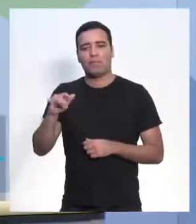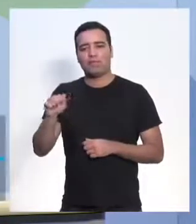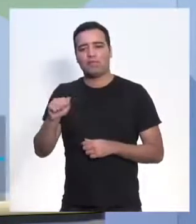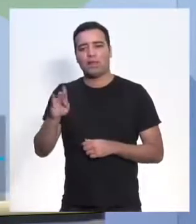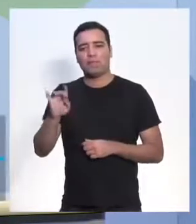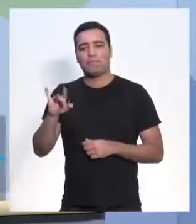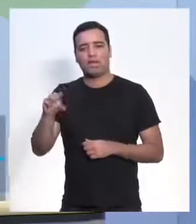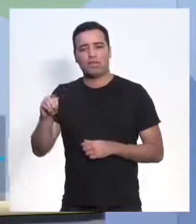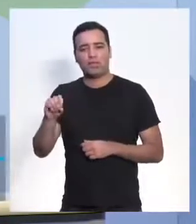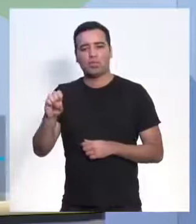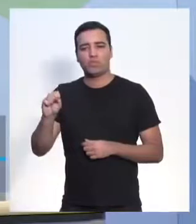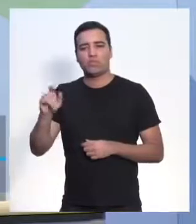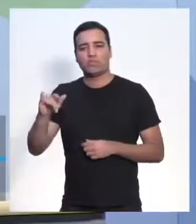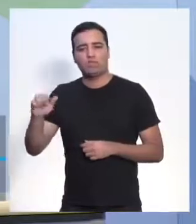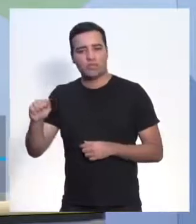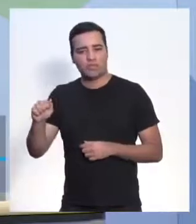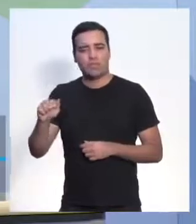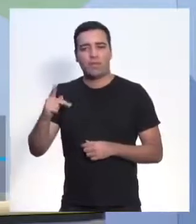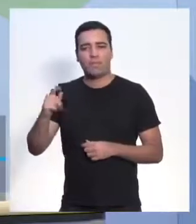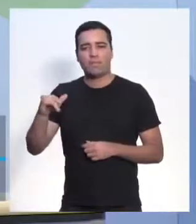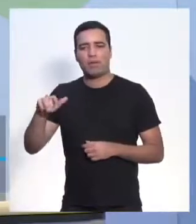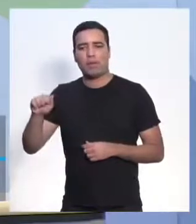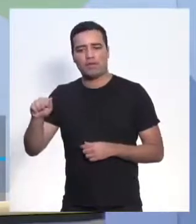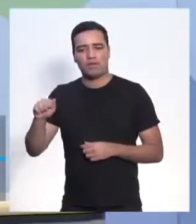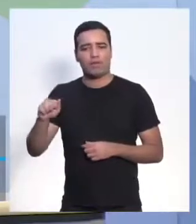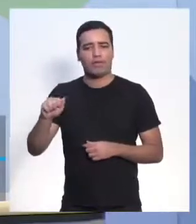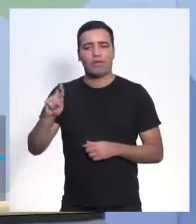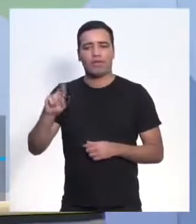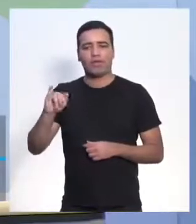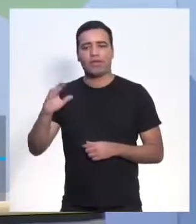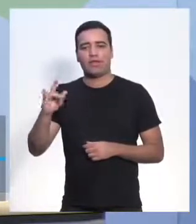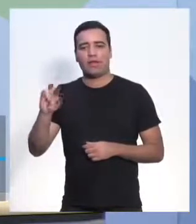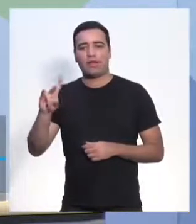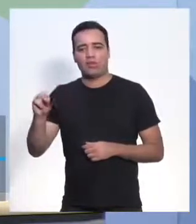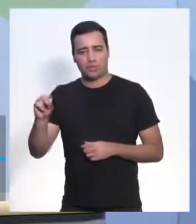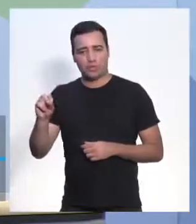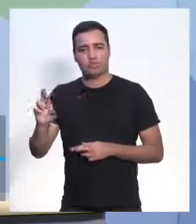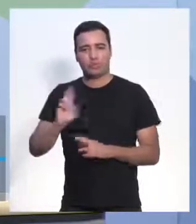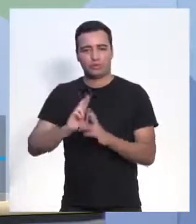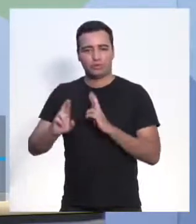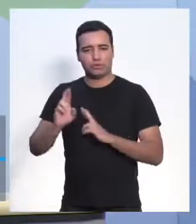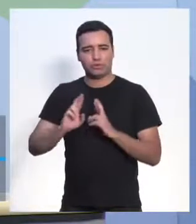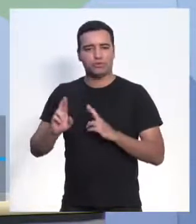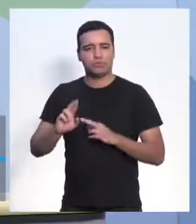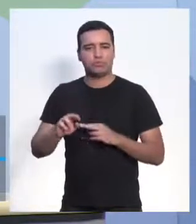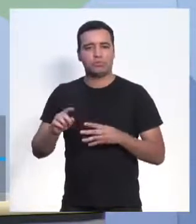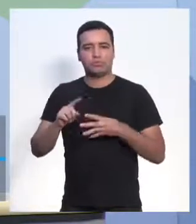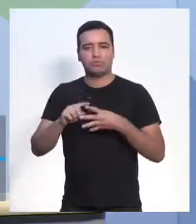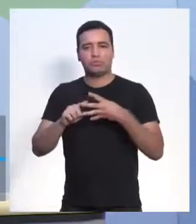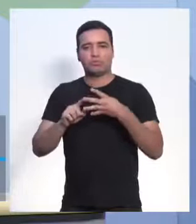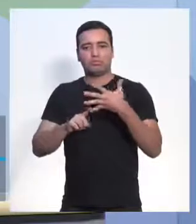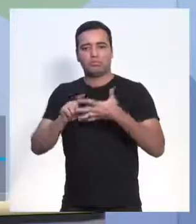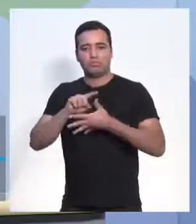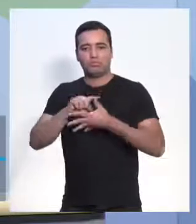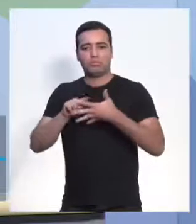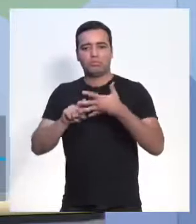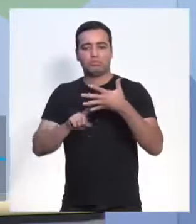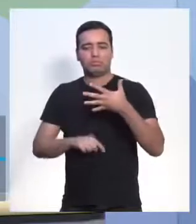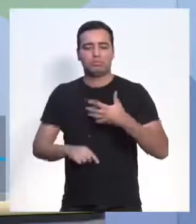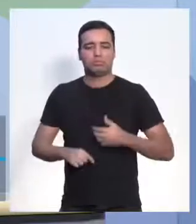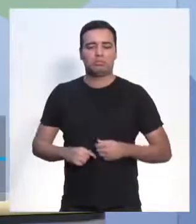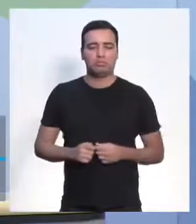a Sâmia, a Pamela, o Ricardo responderam 1, biomass, 2, food,